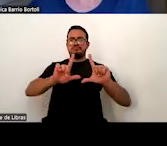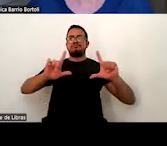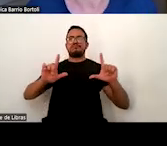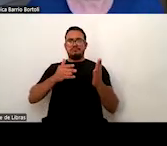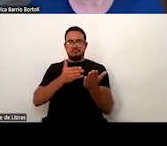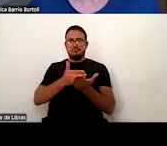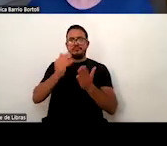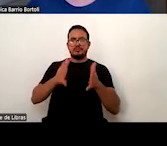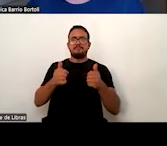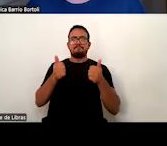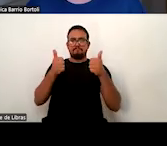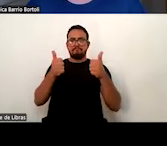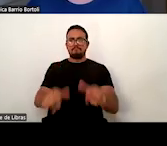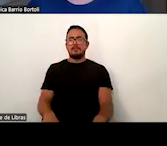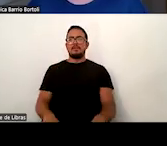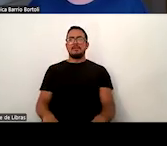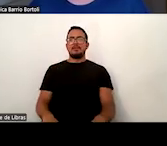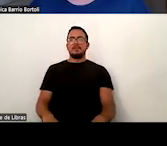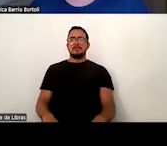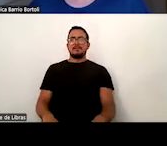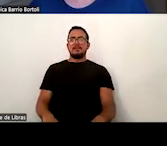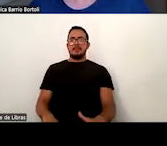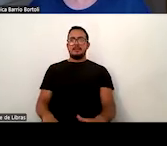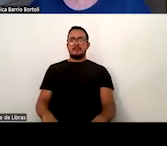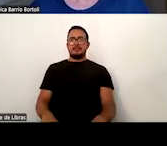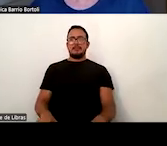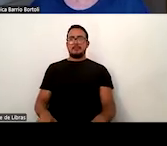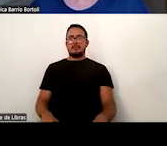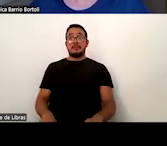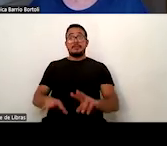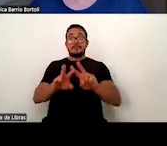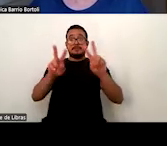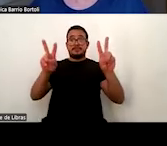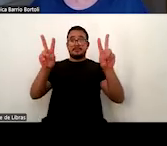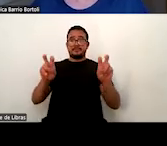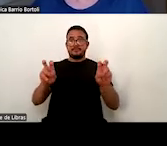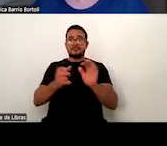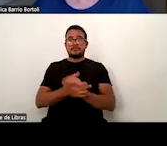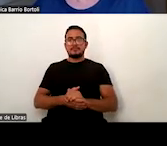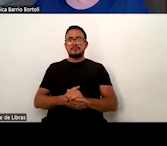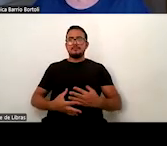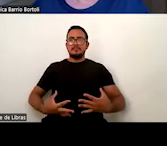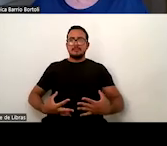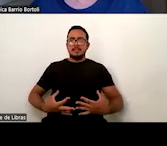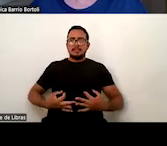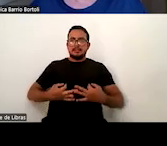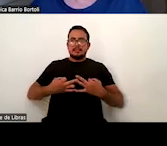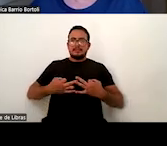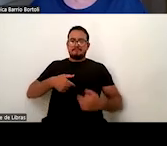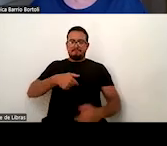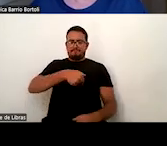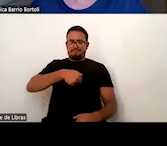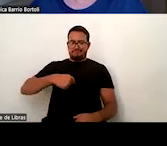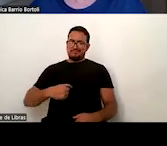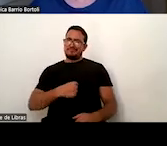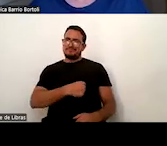Tá, então assim, o tema que nós vamos abordar hoje é sobre câncer intestinal, conceitos, impactos e